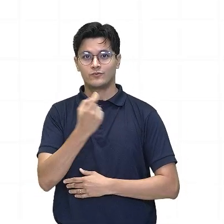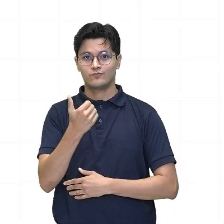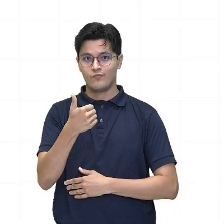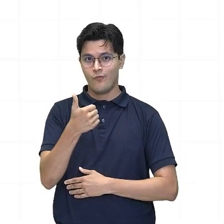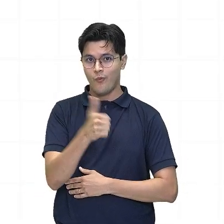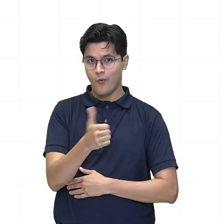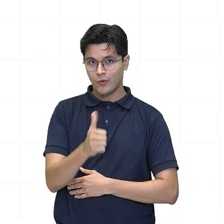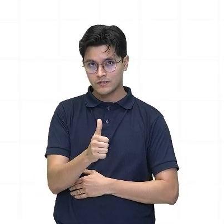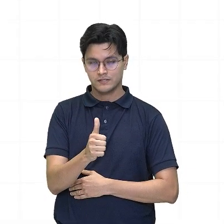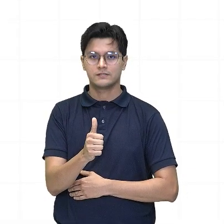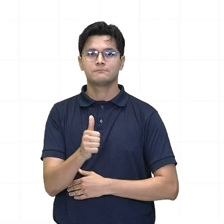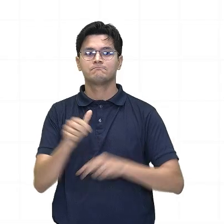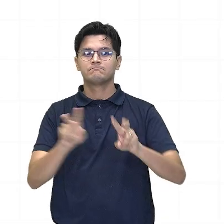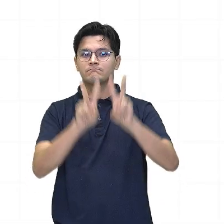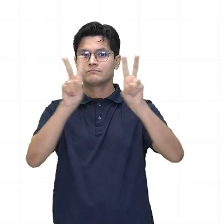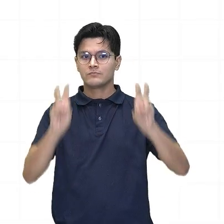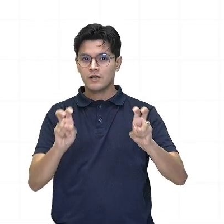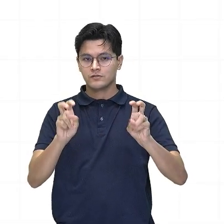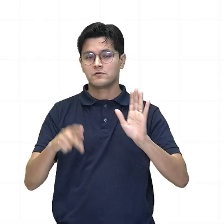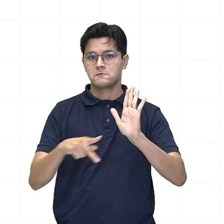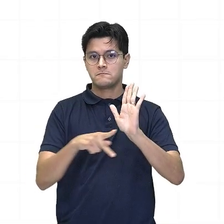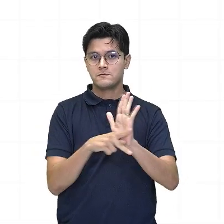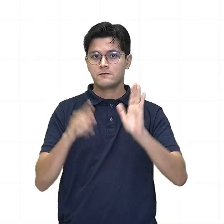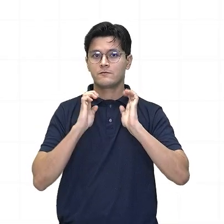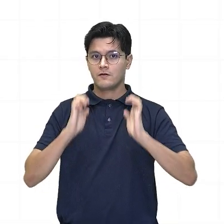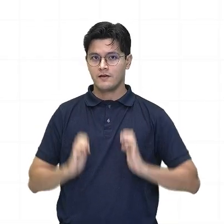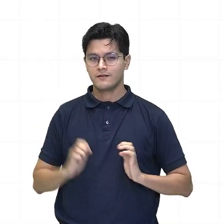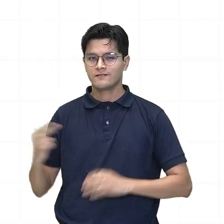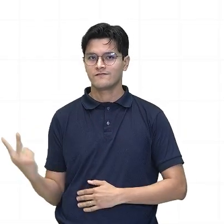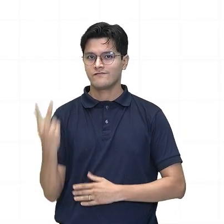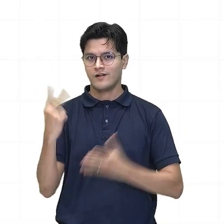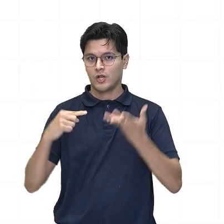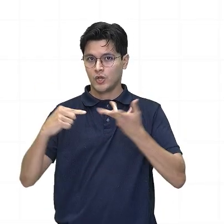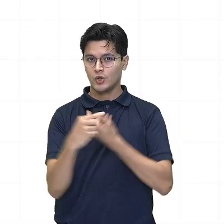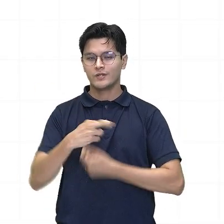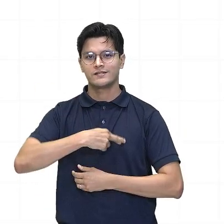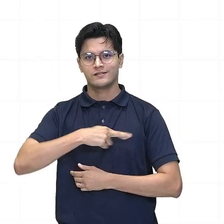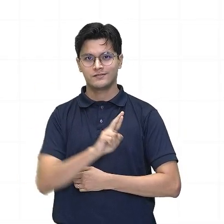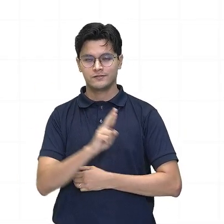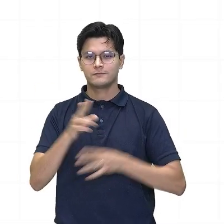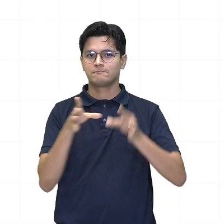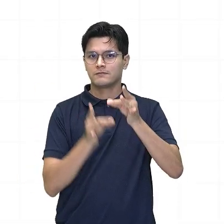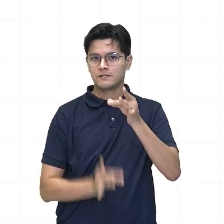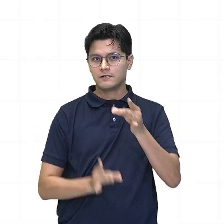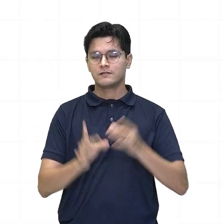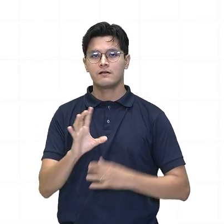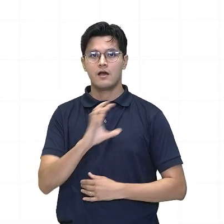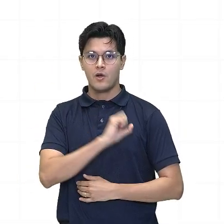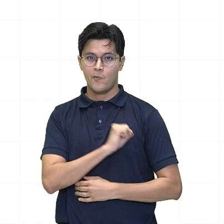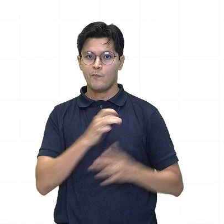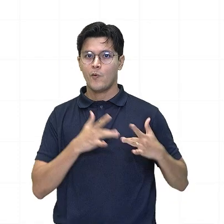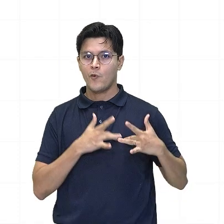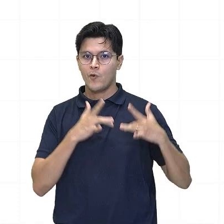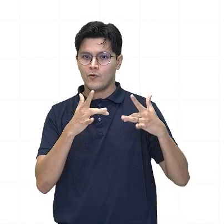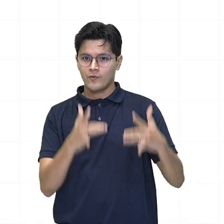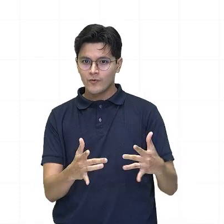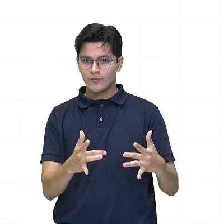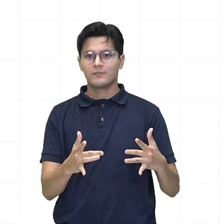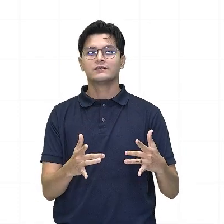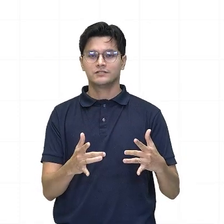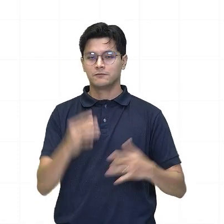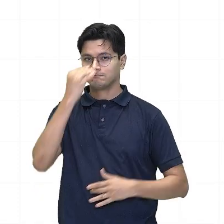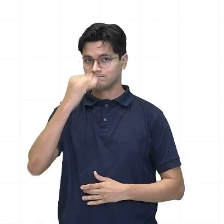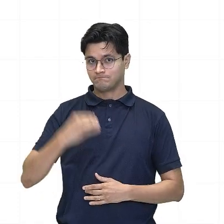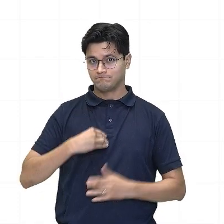conhecimento, princípios éticos e valores religiosos. Detalhamento: amor, compaixão, desprendimento,